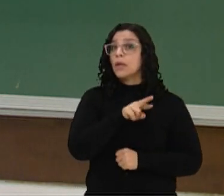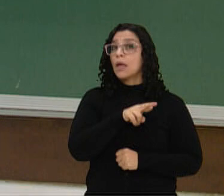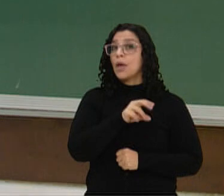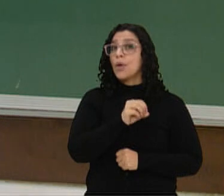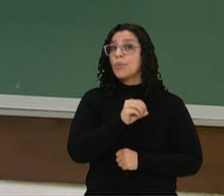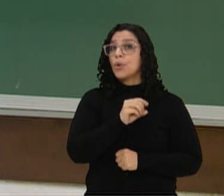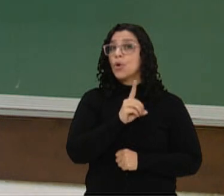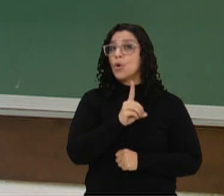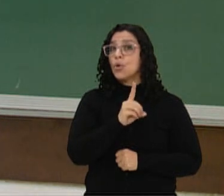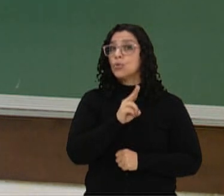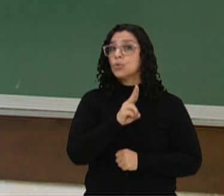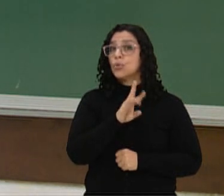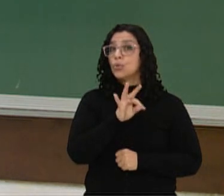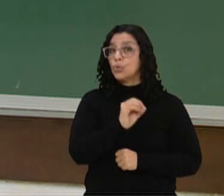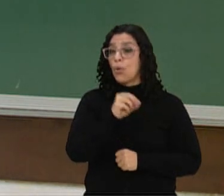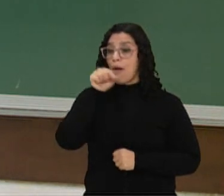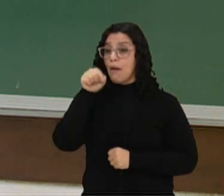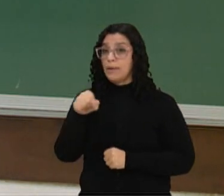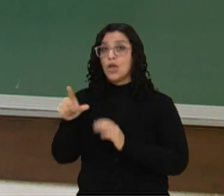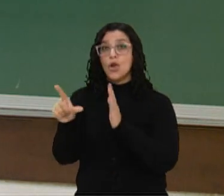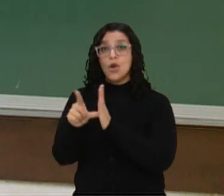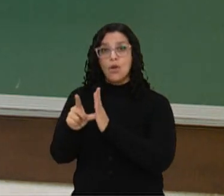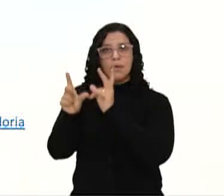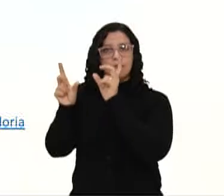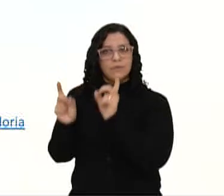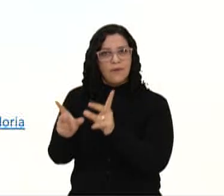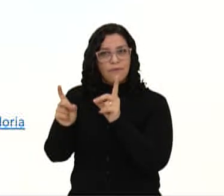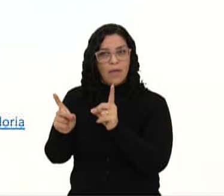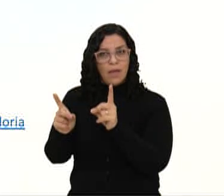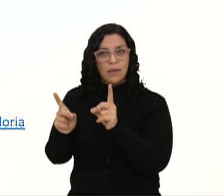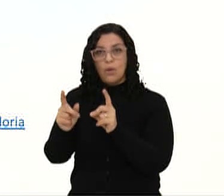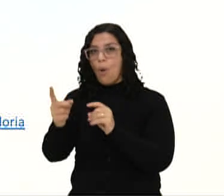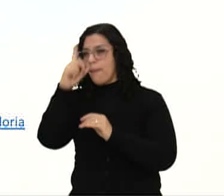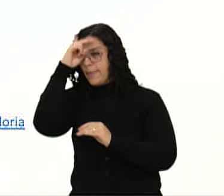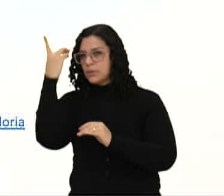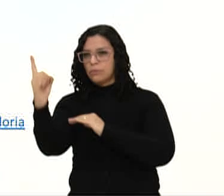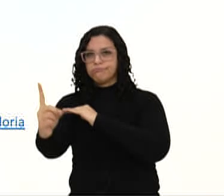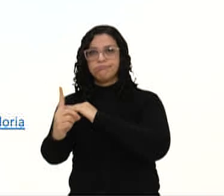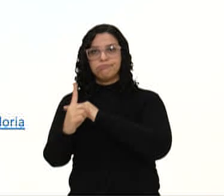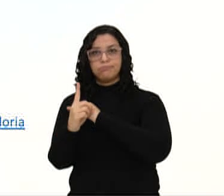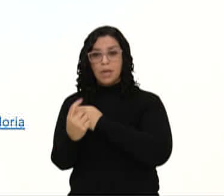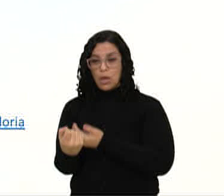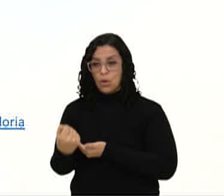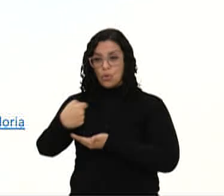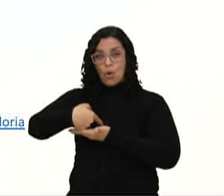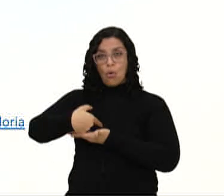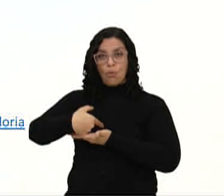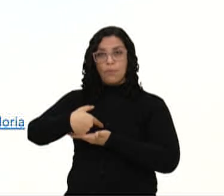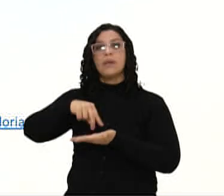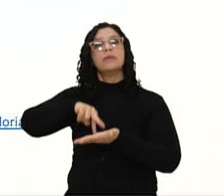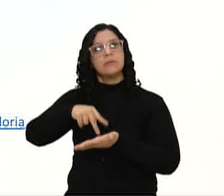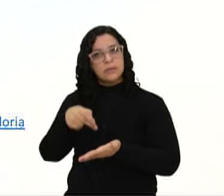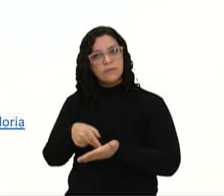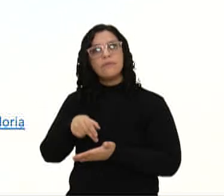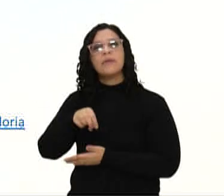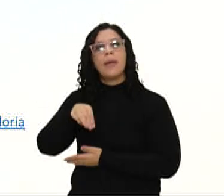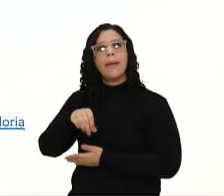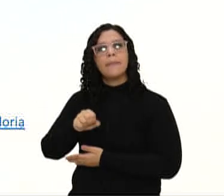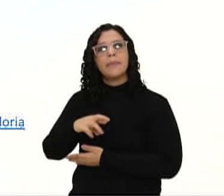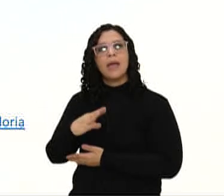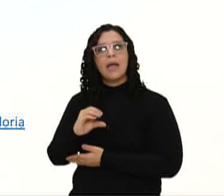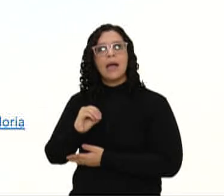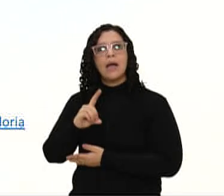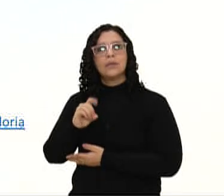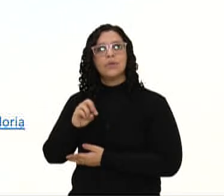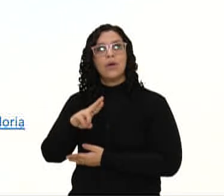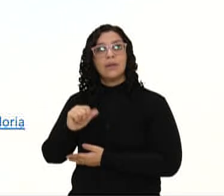mercadoria, certo? E aí, portanto, ele vai ter um valor ali ou um preço. para adquirir esse produto, a gente vai